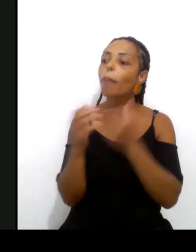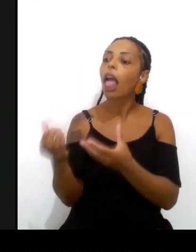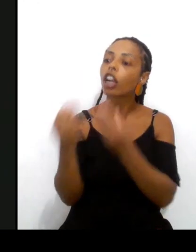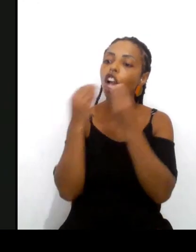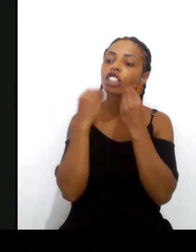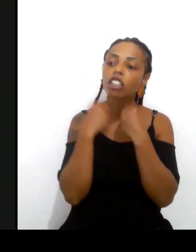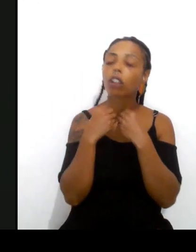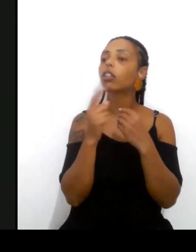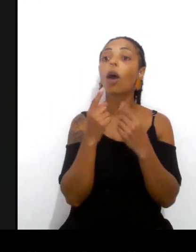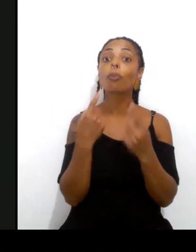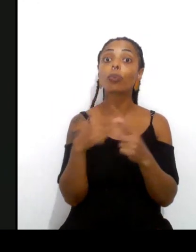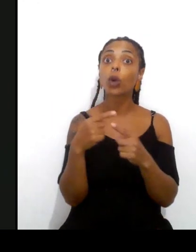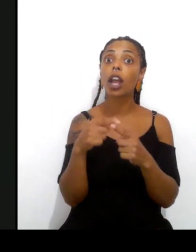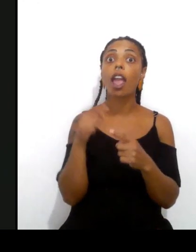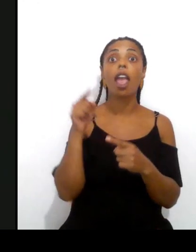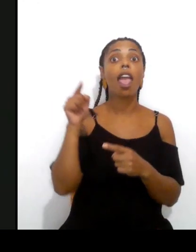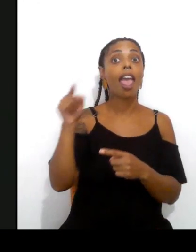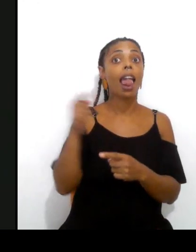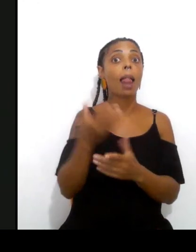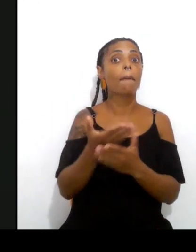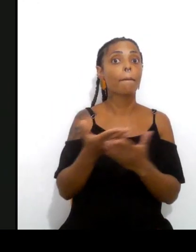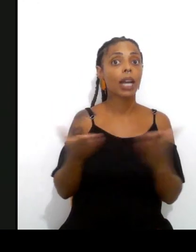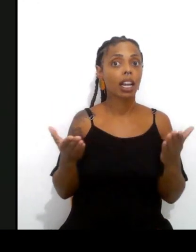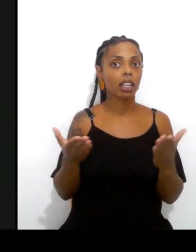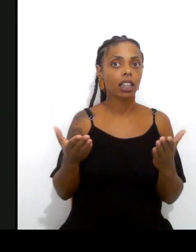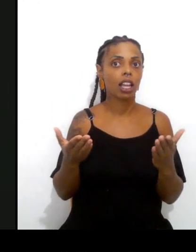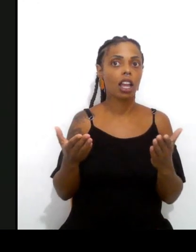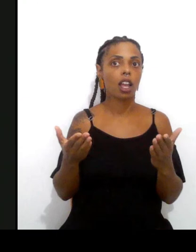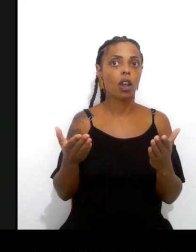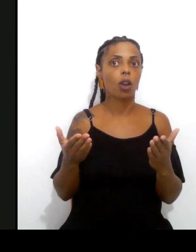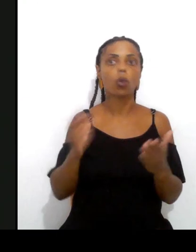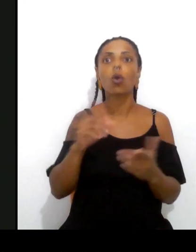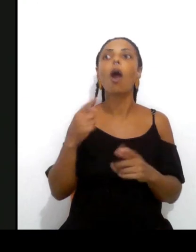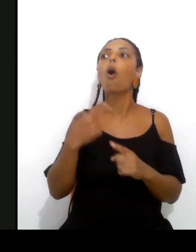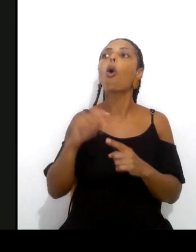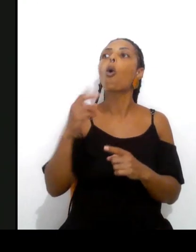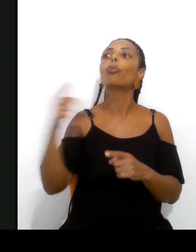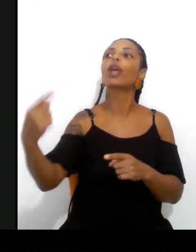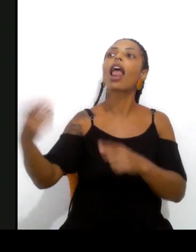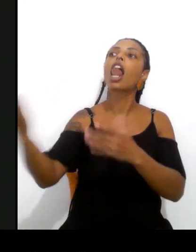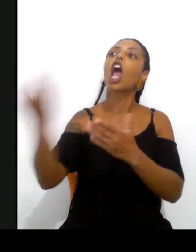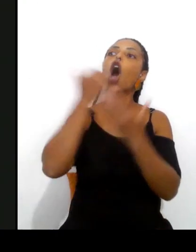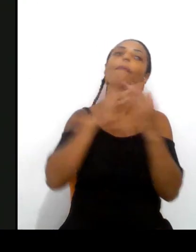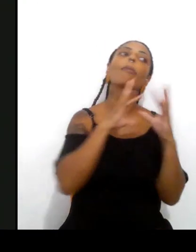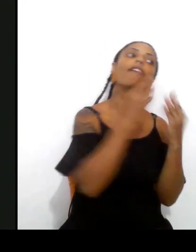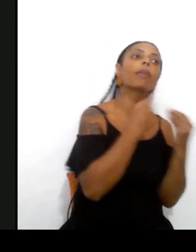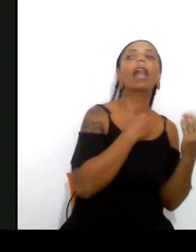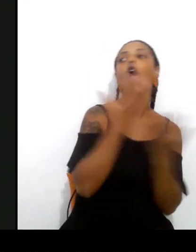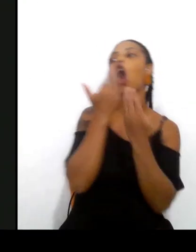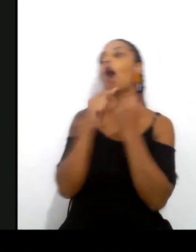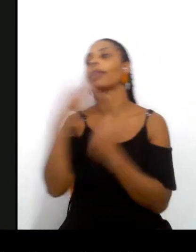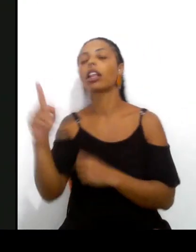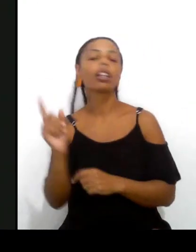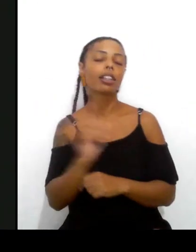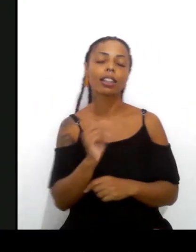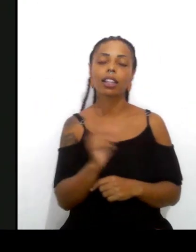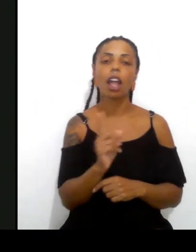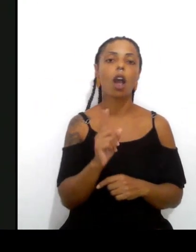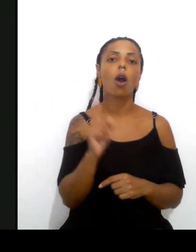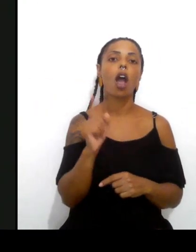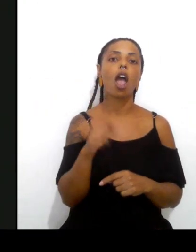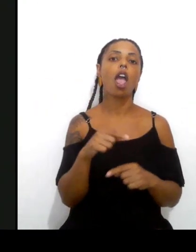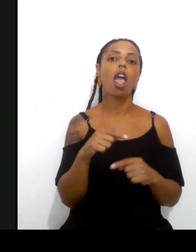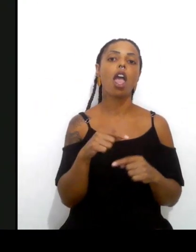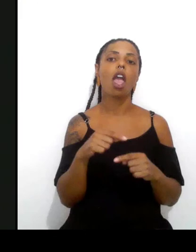devorava-se o inimigo que o inimigo havia devorado os seus parentes e assim era um rito simbólico